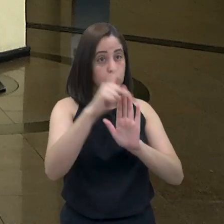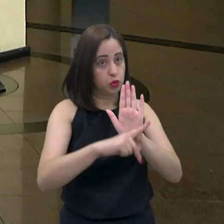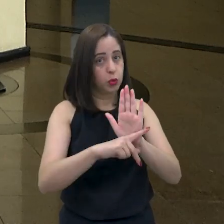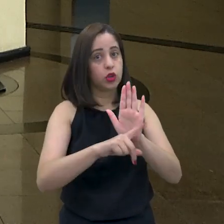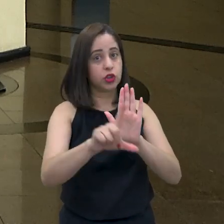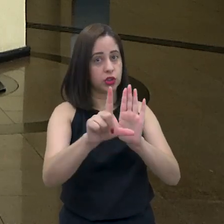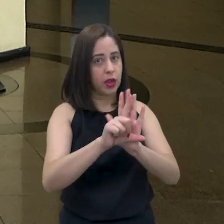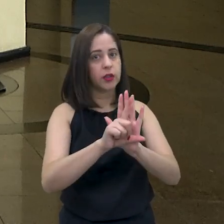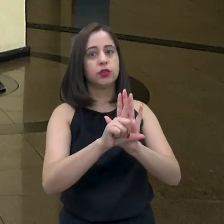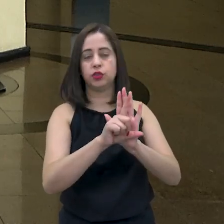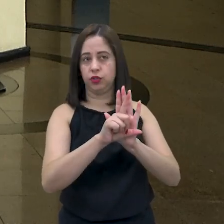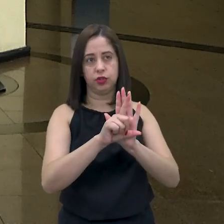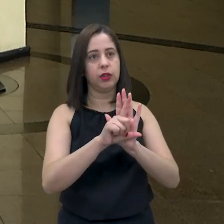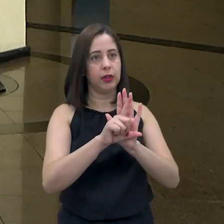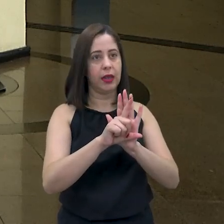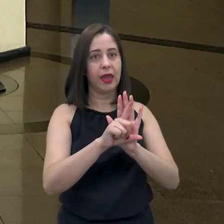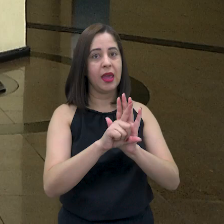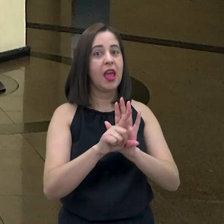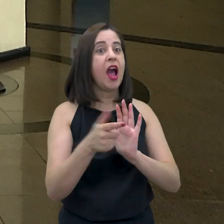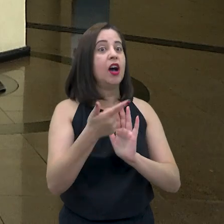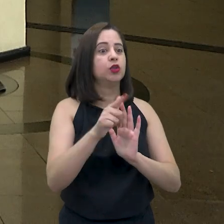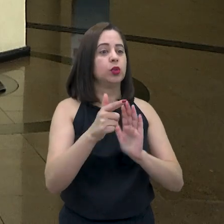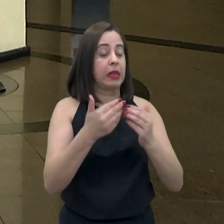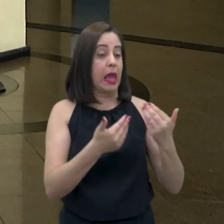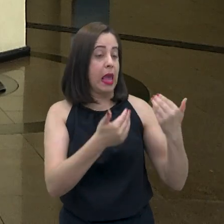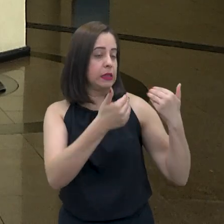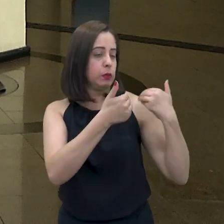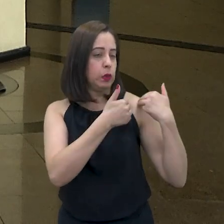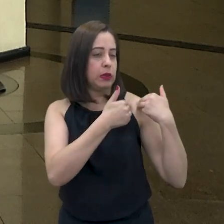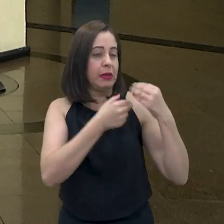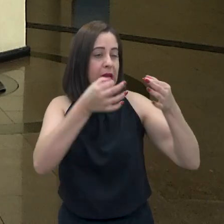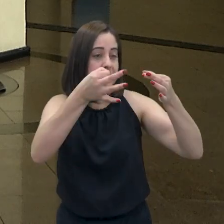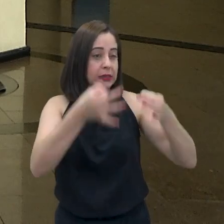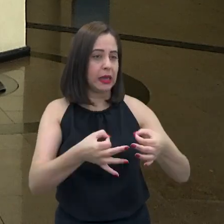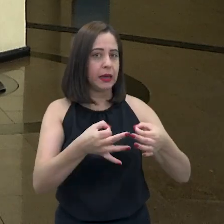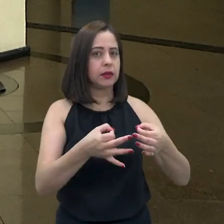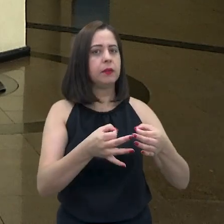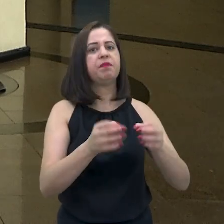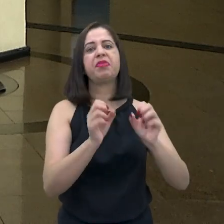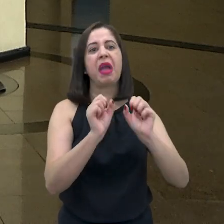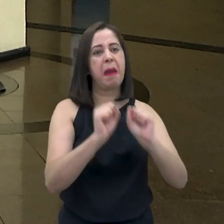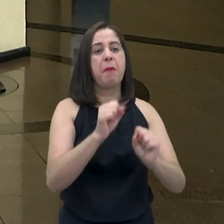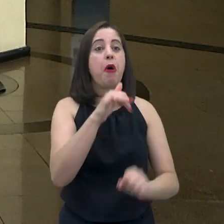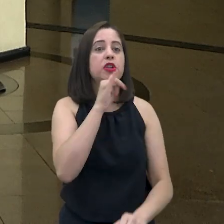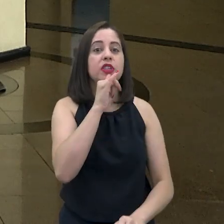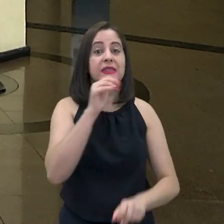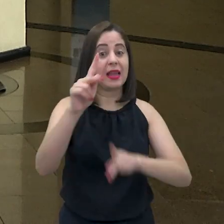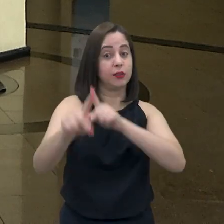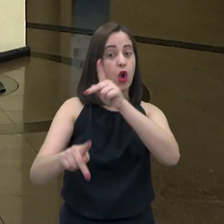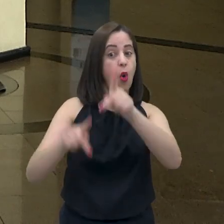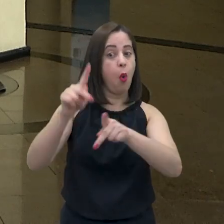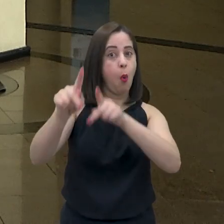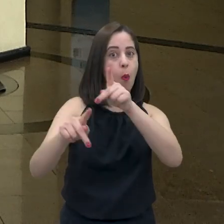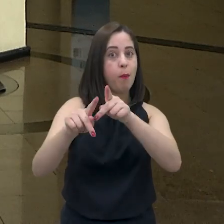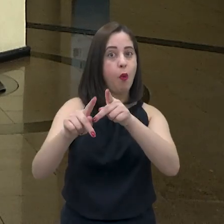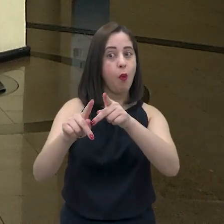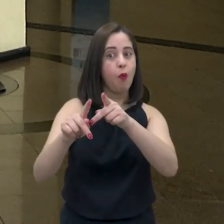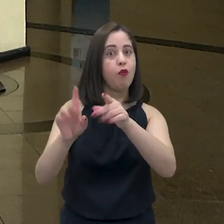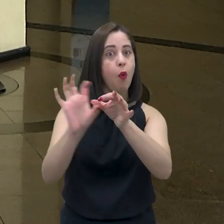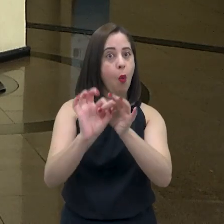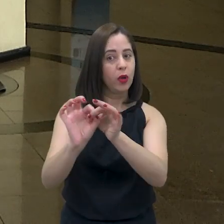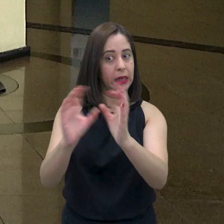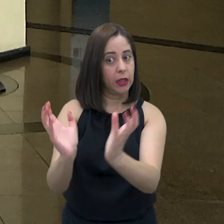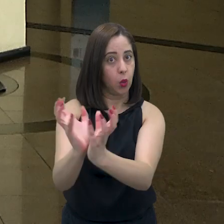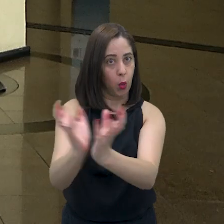ordenamento jurídico não atribui uma competência exclusiva, né, e, portanto, podem ser apresentados, inclusive, pela população através,